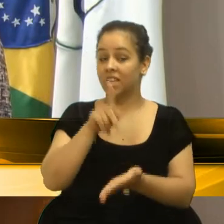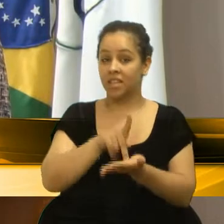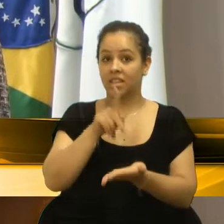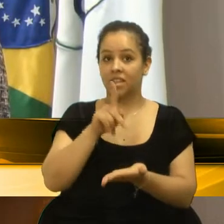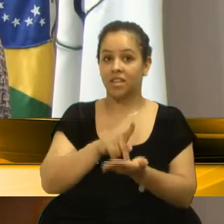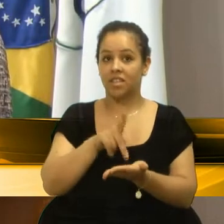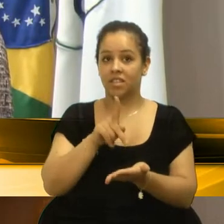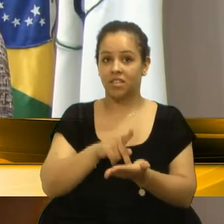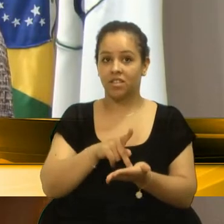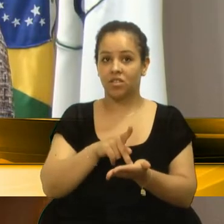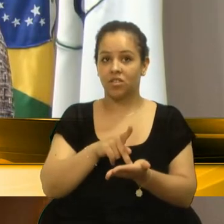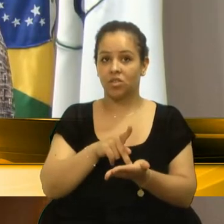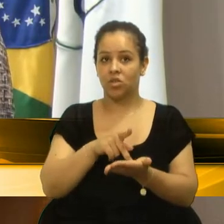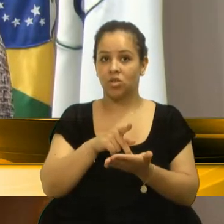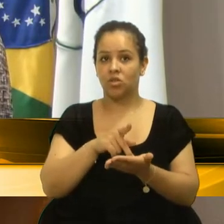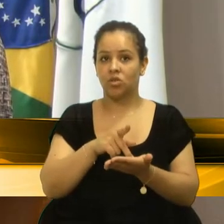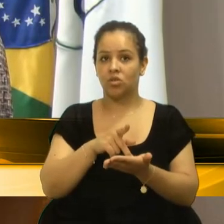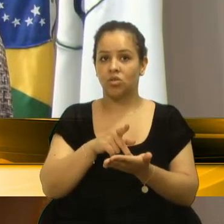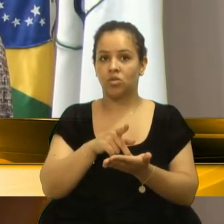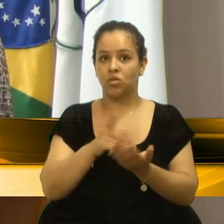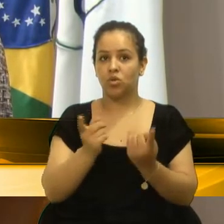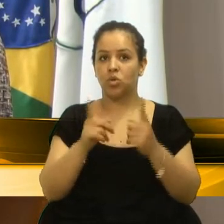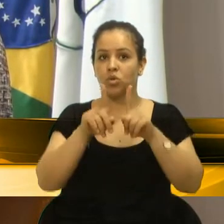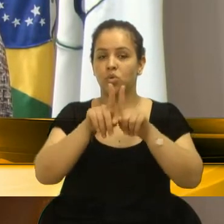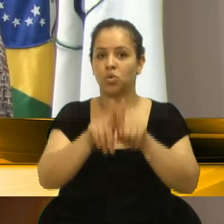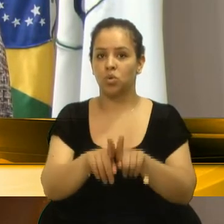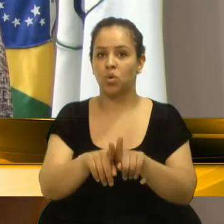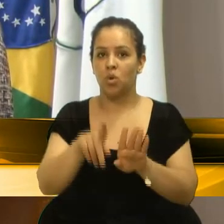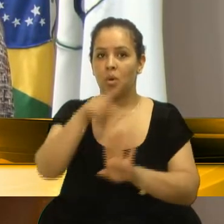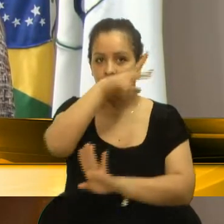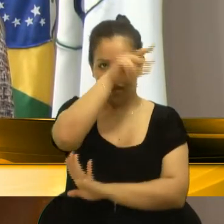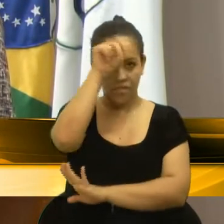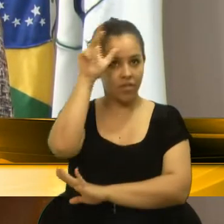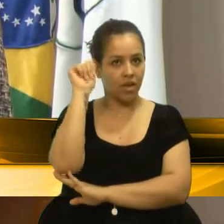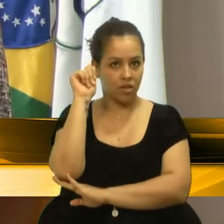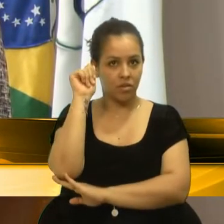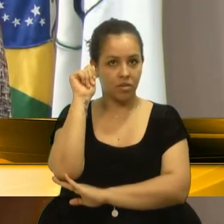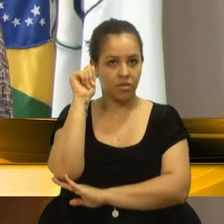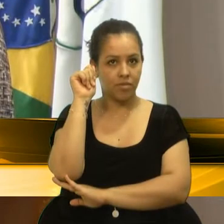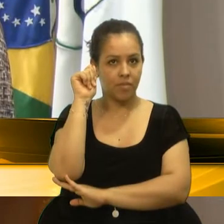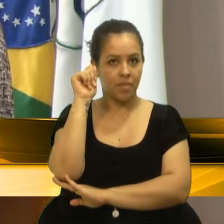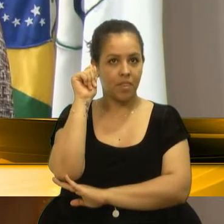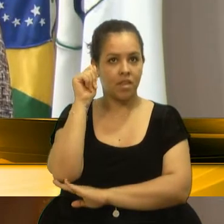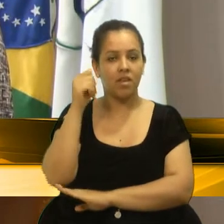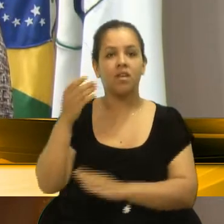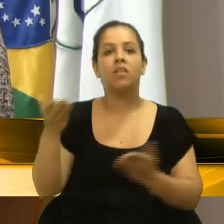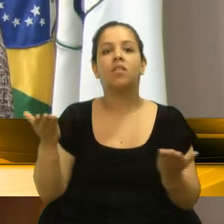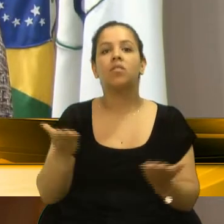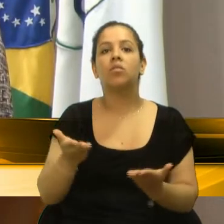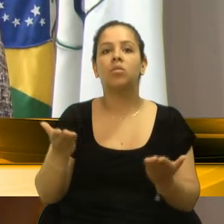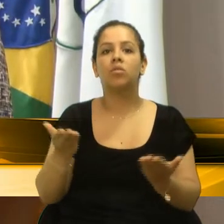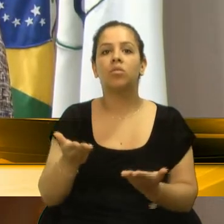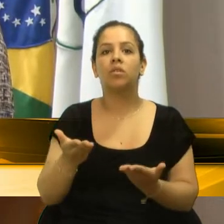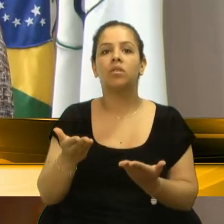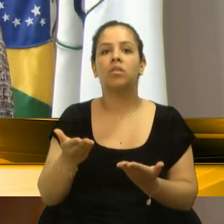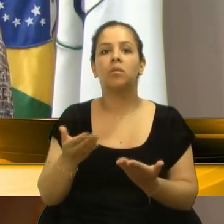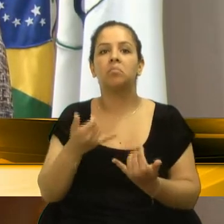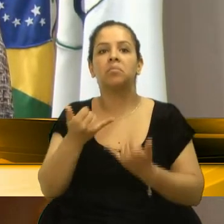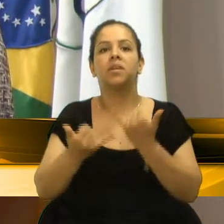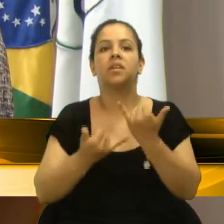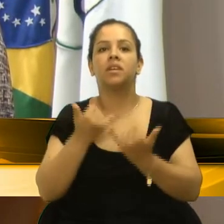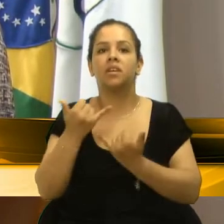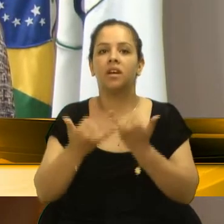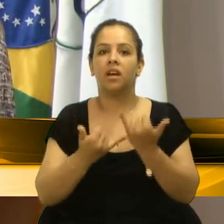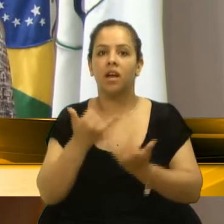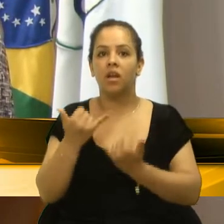carona com a figura mítica do prefeito municipal e que está, neste momento, a brincar com a coisa